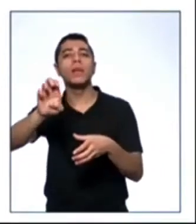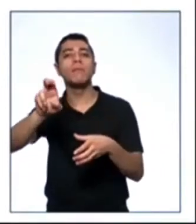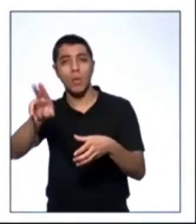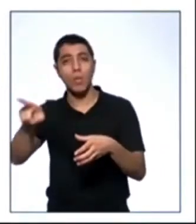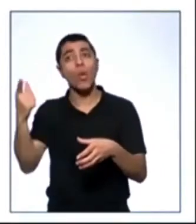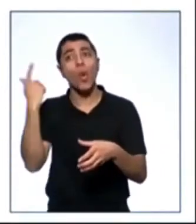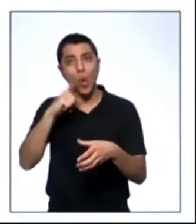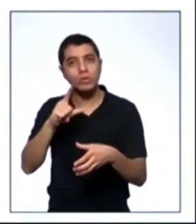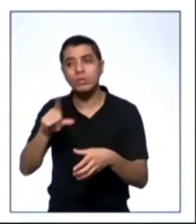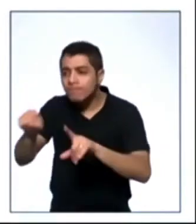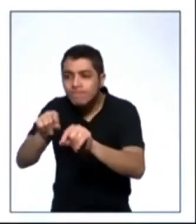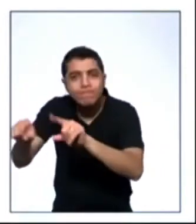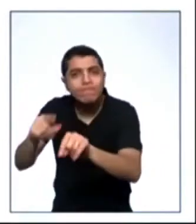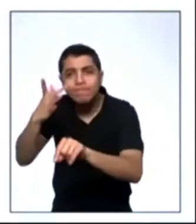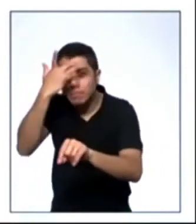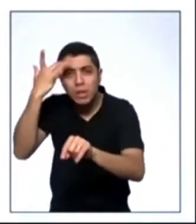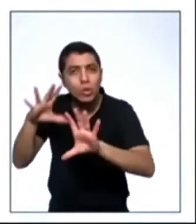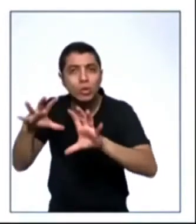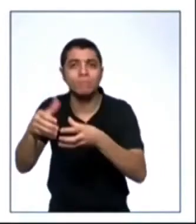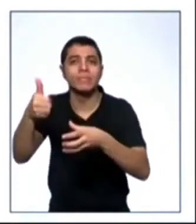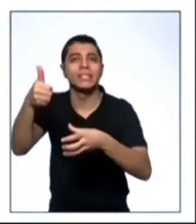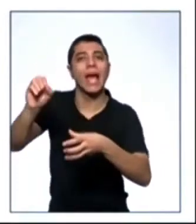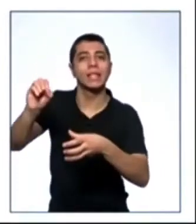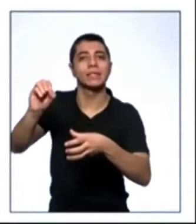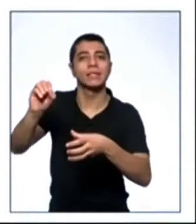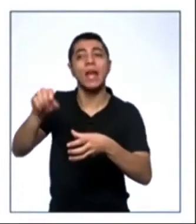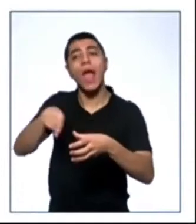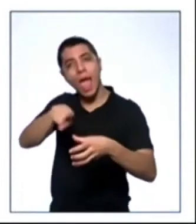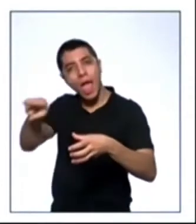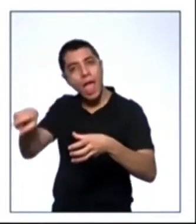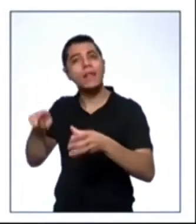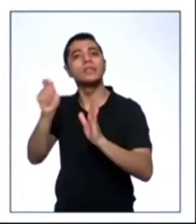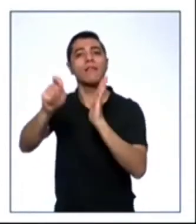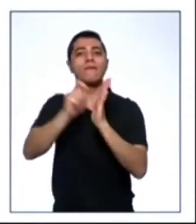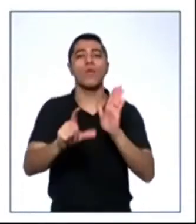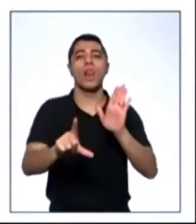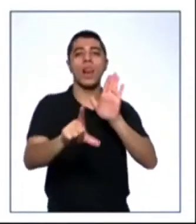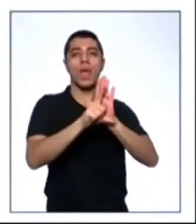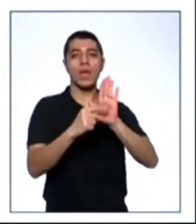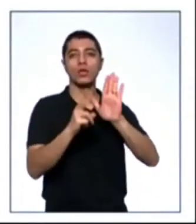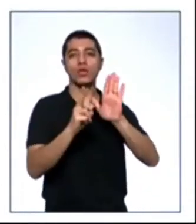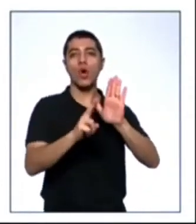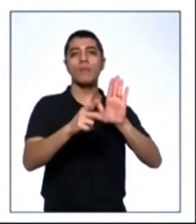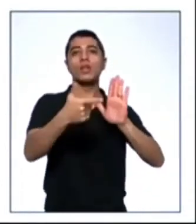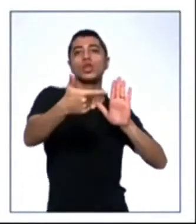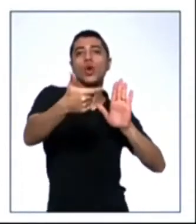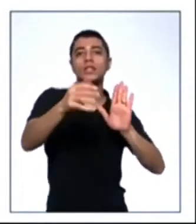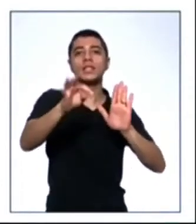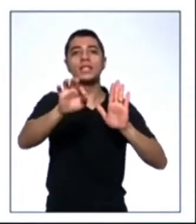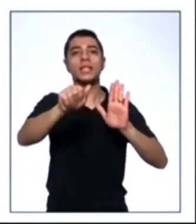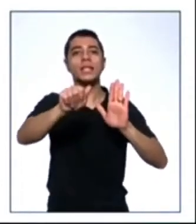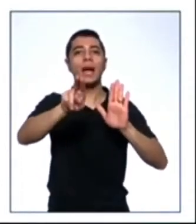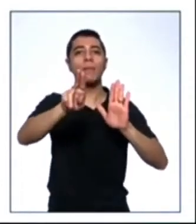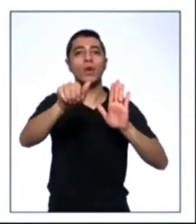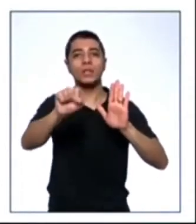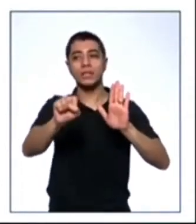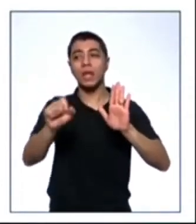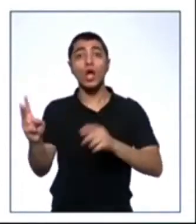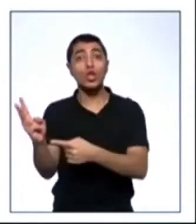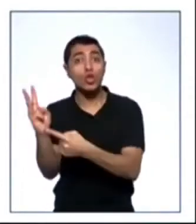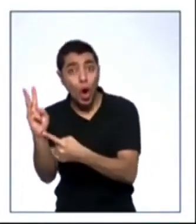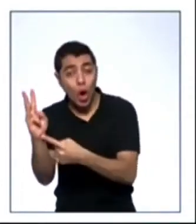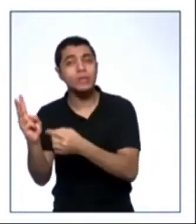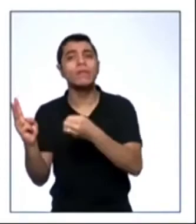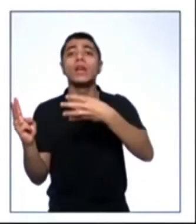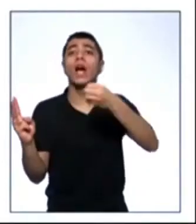decênviros, certo? Para escrever as leis. São a lei das 12 tábuas. Ou 2 deles viajaram a Atenas, na Grécia, para estudar a legislação